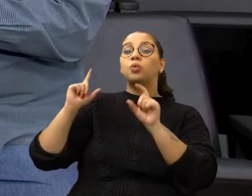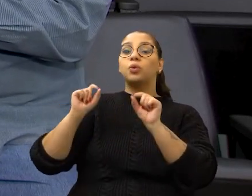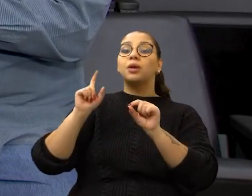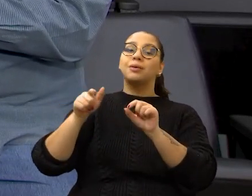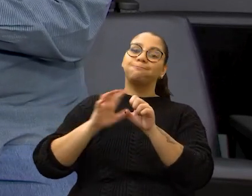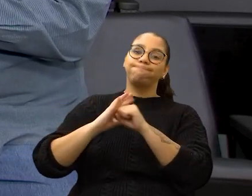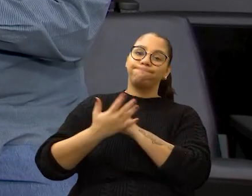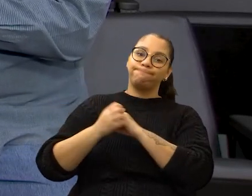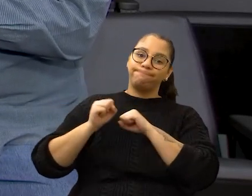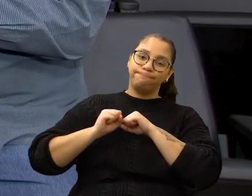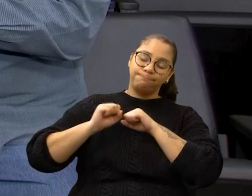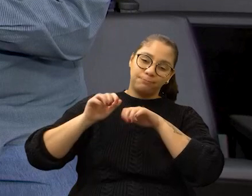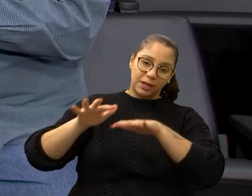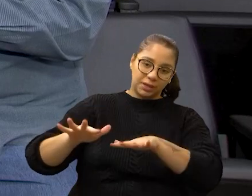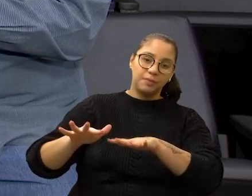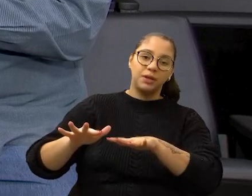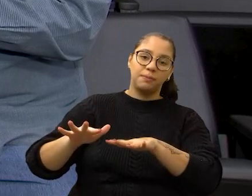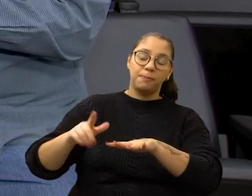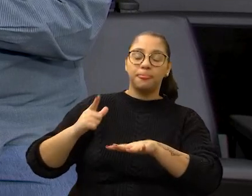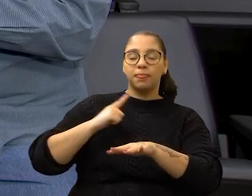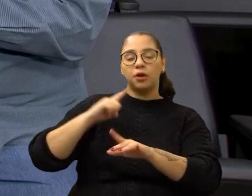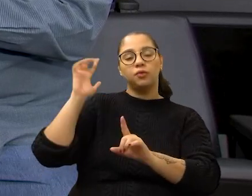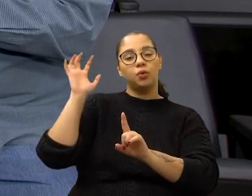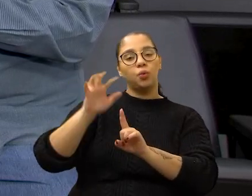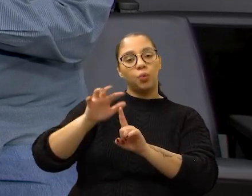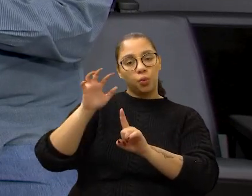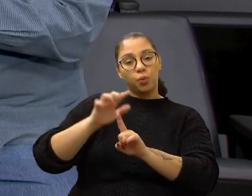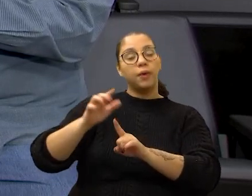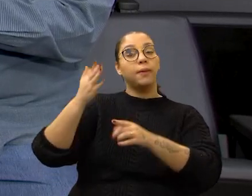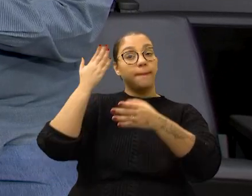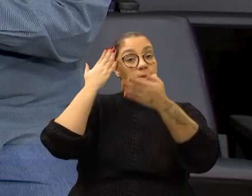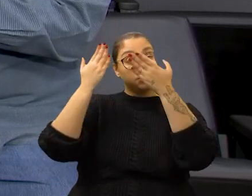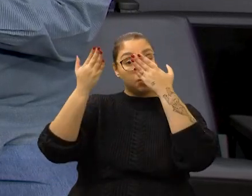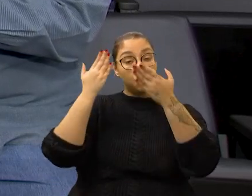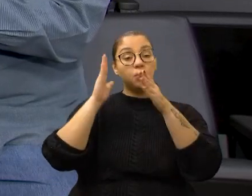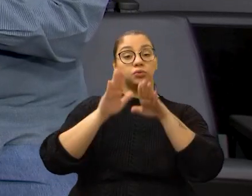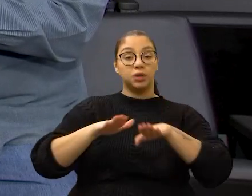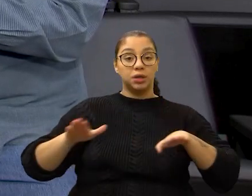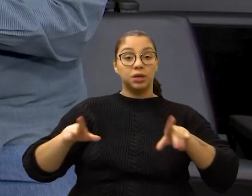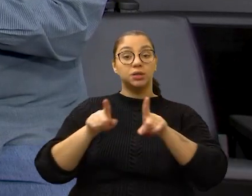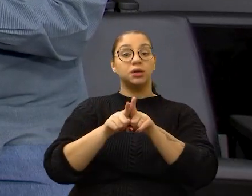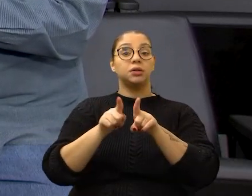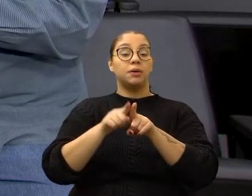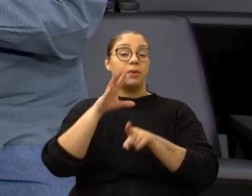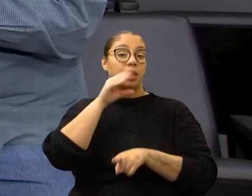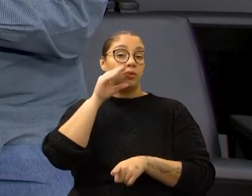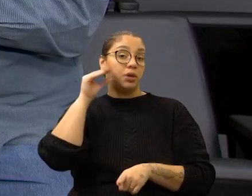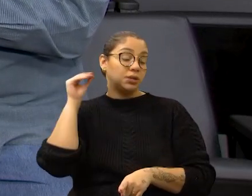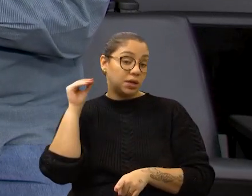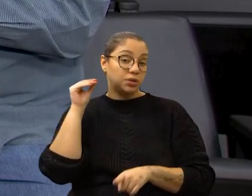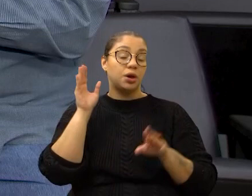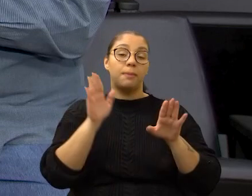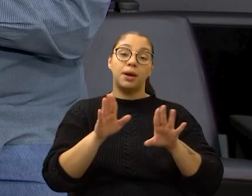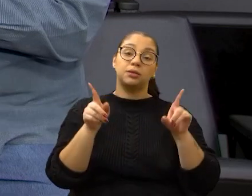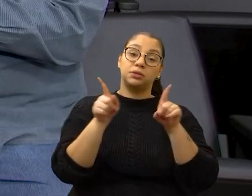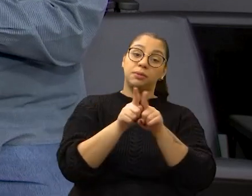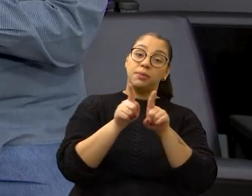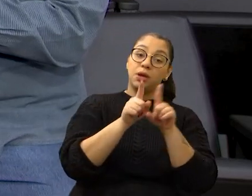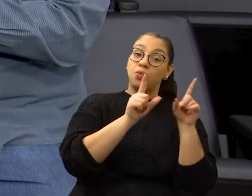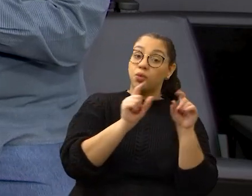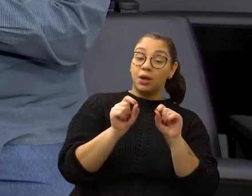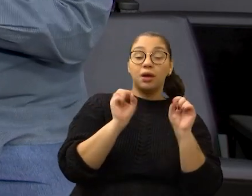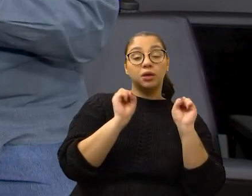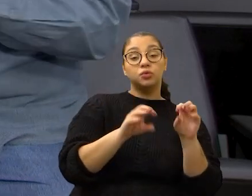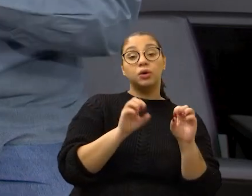da pandemia, que tem um efeito no psicológico dessas crianças e desses adolescentes, mas também na questão